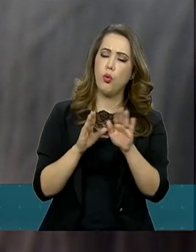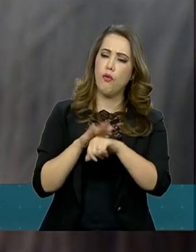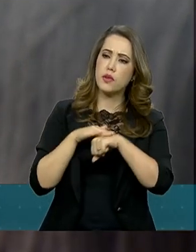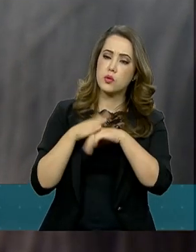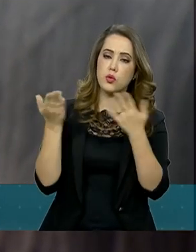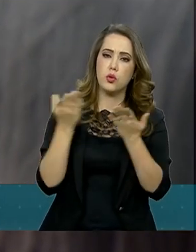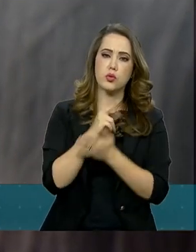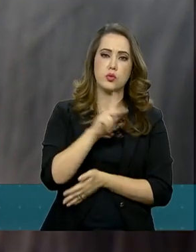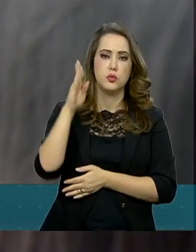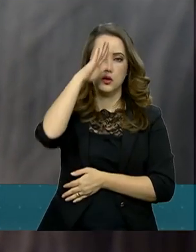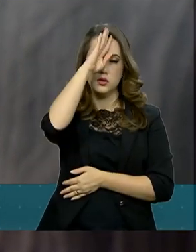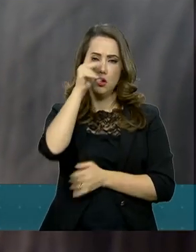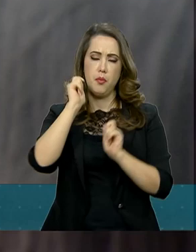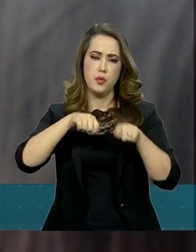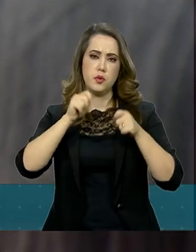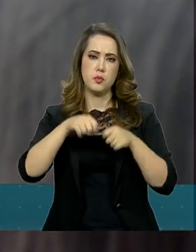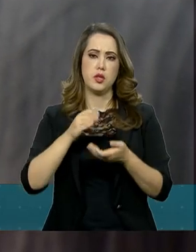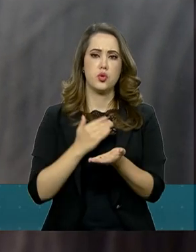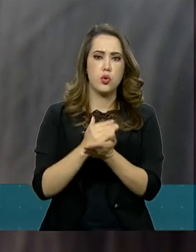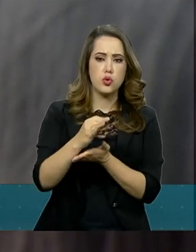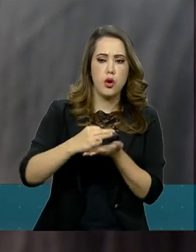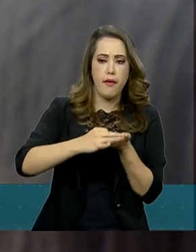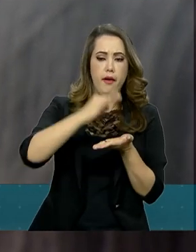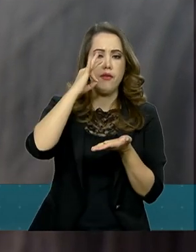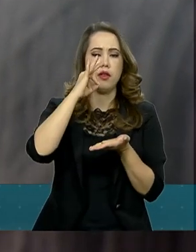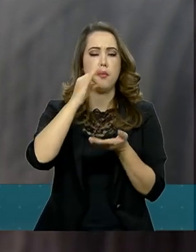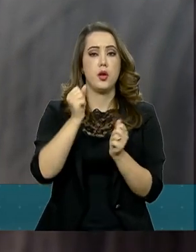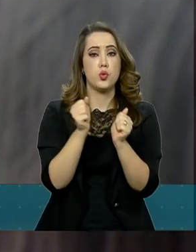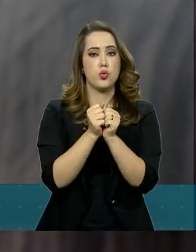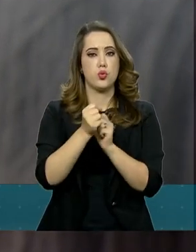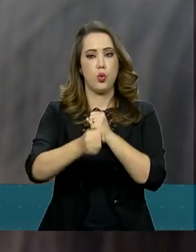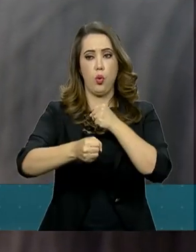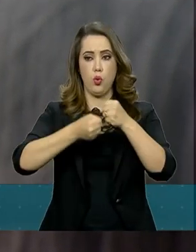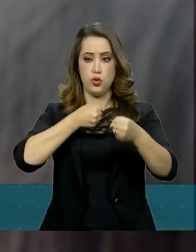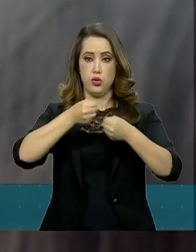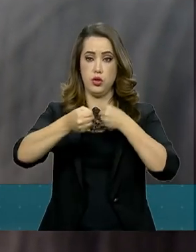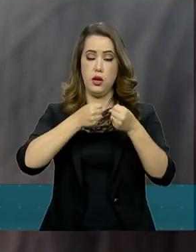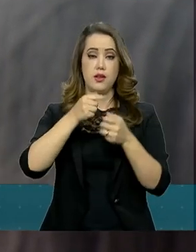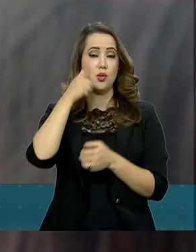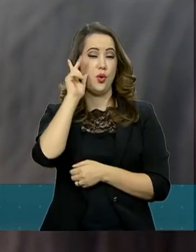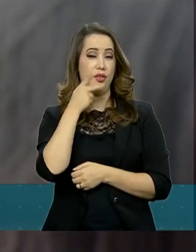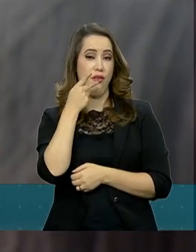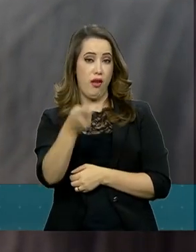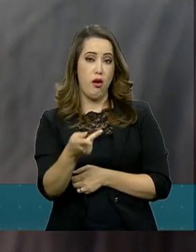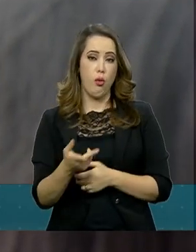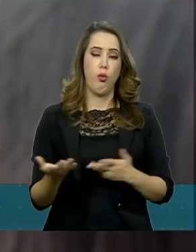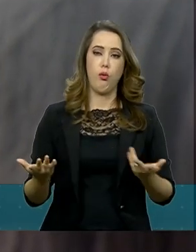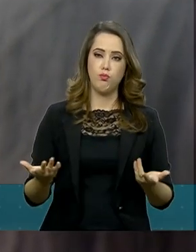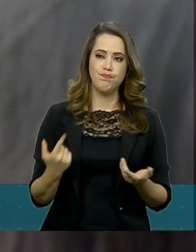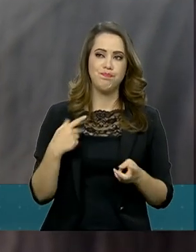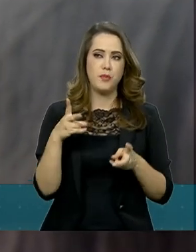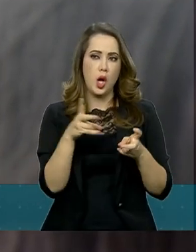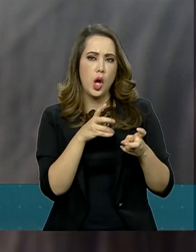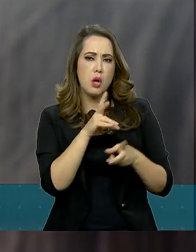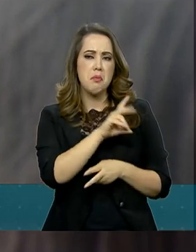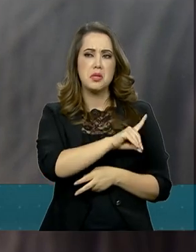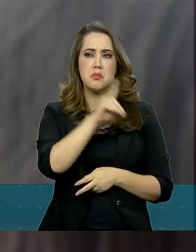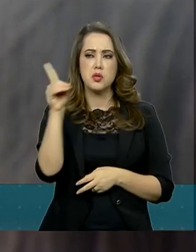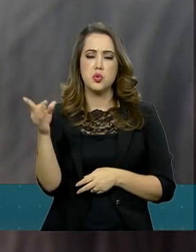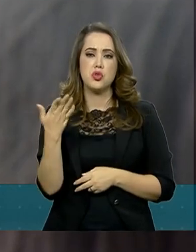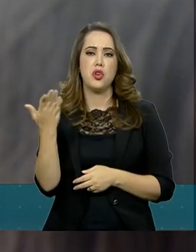de manter os cafés da manhã com jornalistas ontem ele falou sobre esse assunto se já tem uma previsão de quando